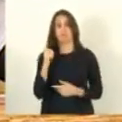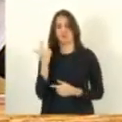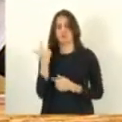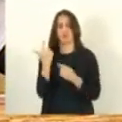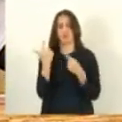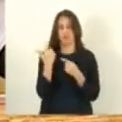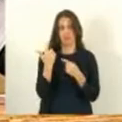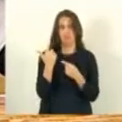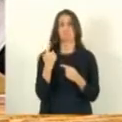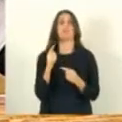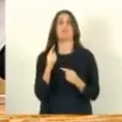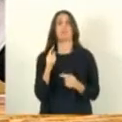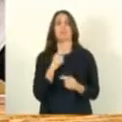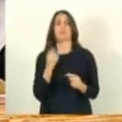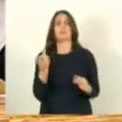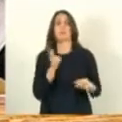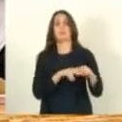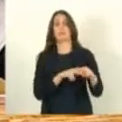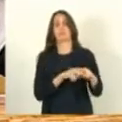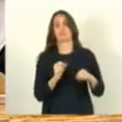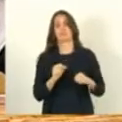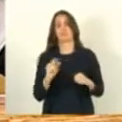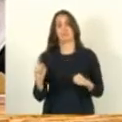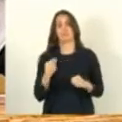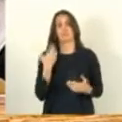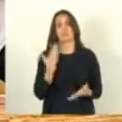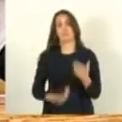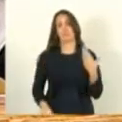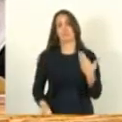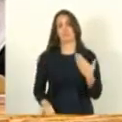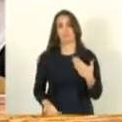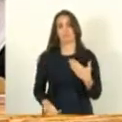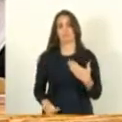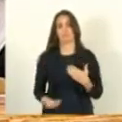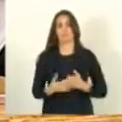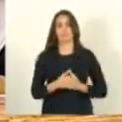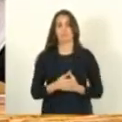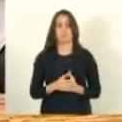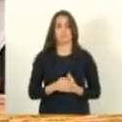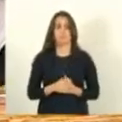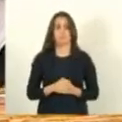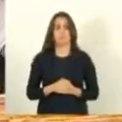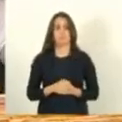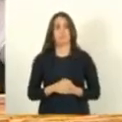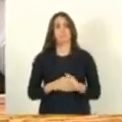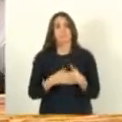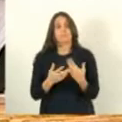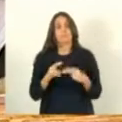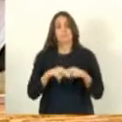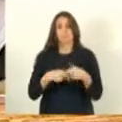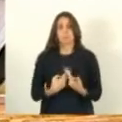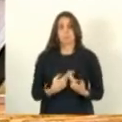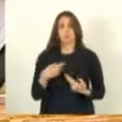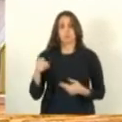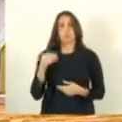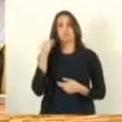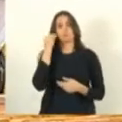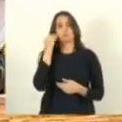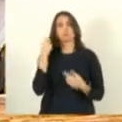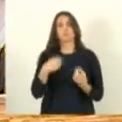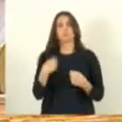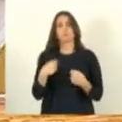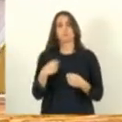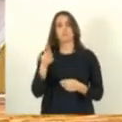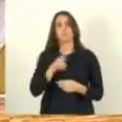arma será apreendida e ele vai ficar desarmado e desprotegido. Então, razão pela qual ele tem que usar a